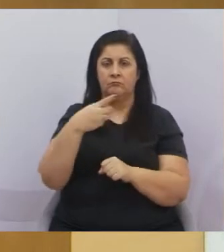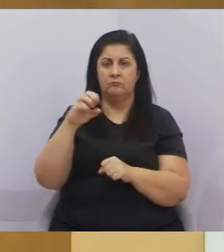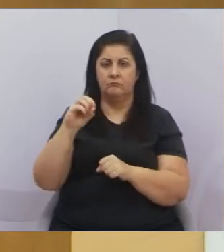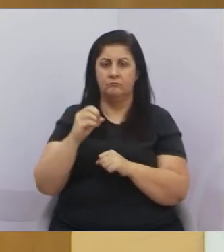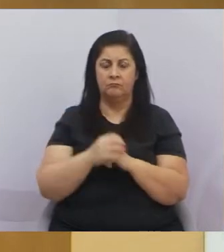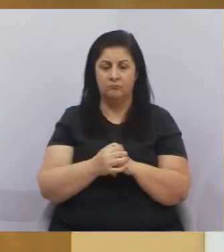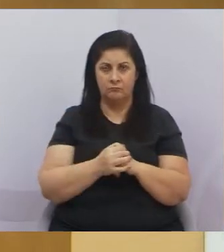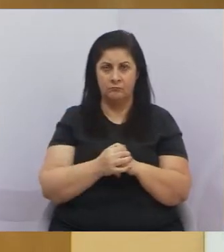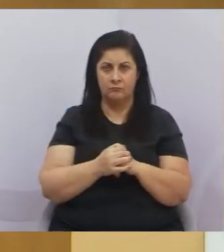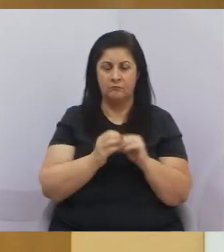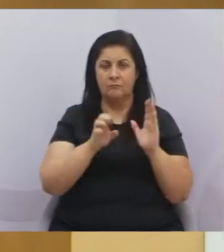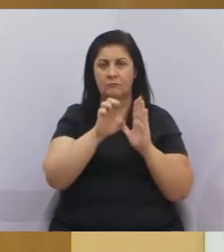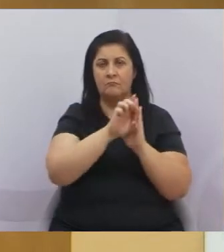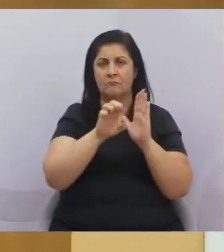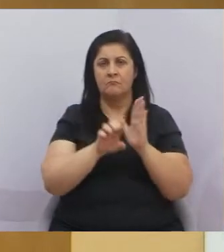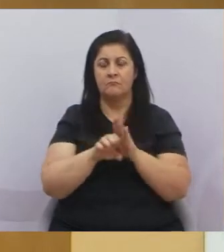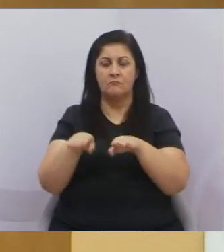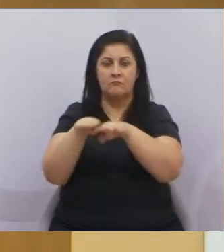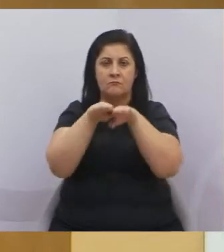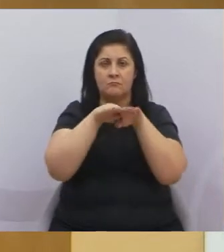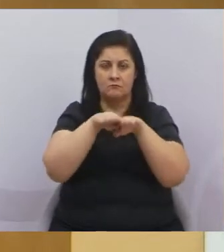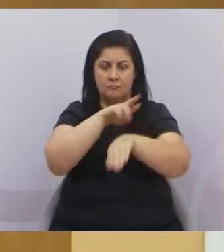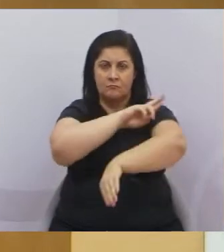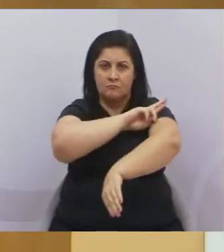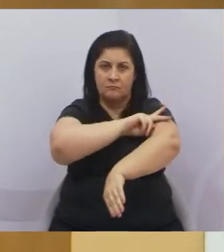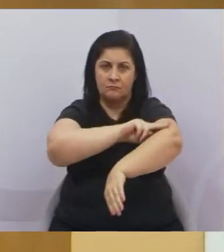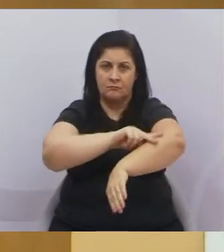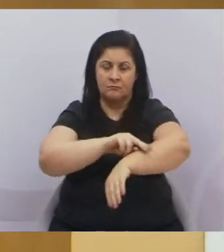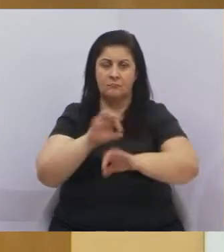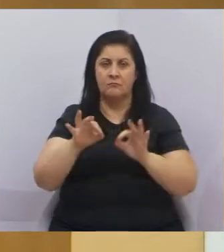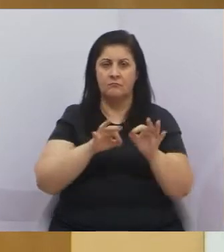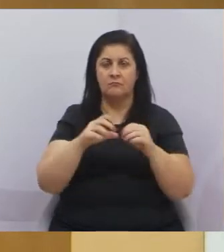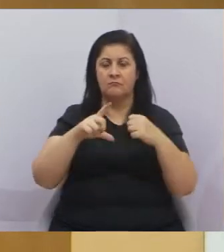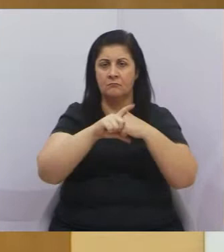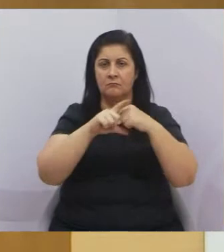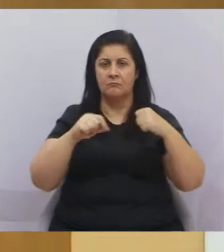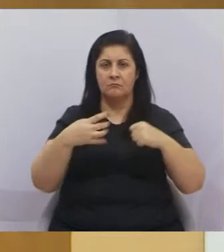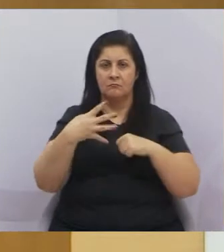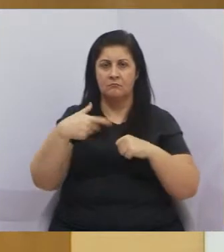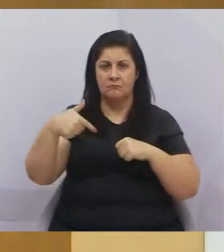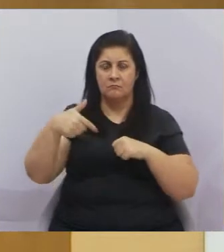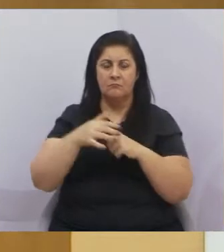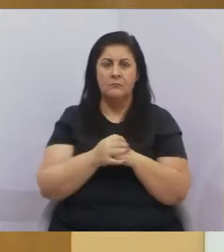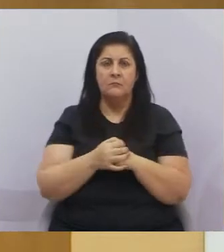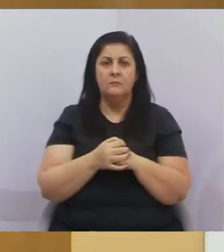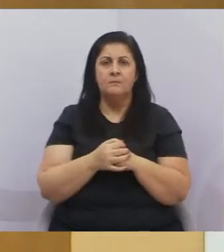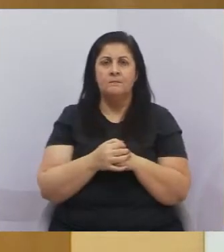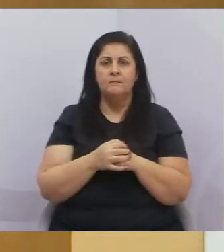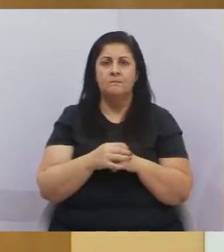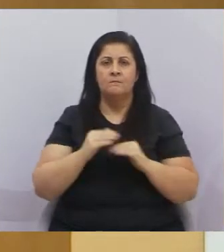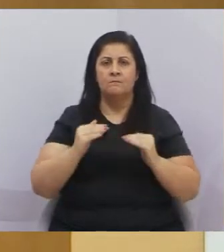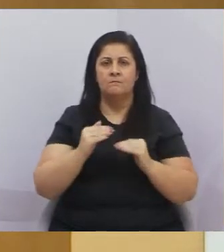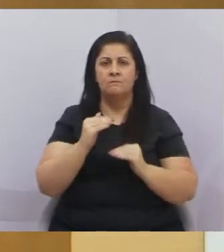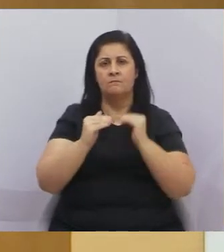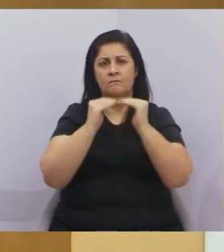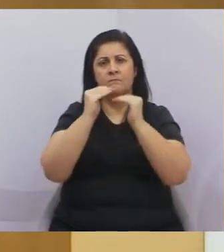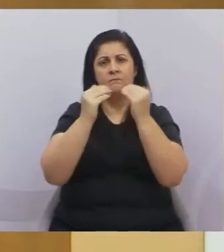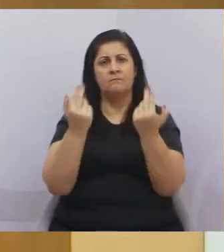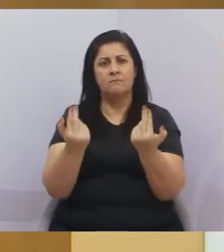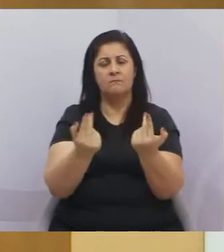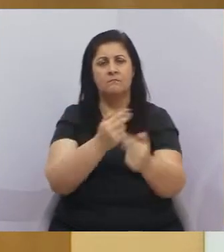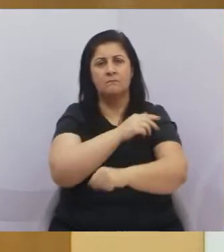2010, Estatuto da Igualdade Racial, institui no seu artigo 47 o Sistema Nacional de Promoção da Igualdade